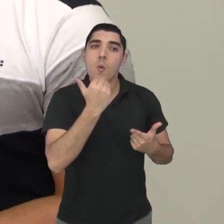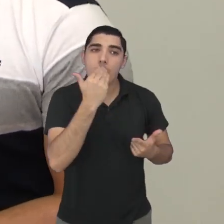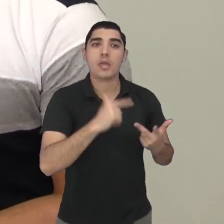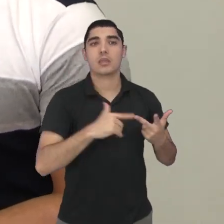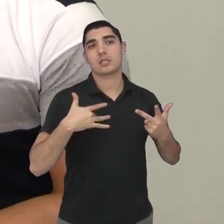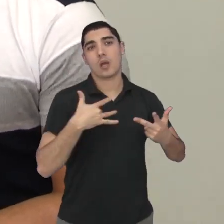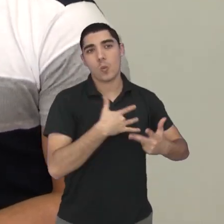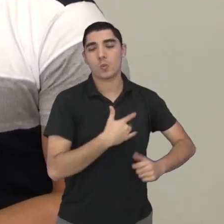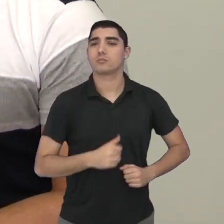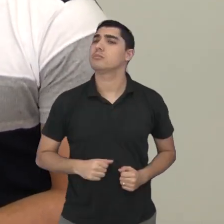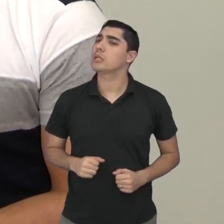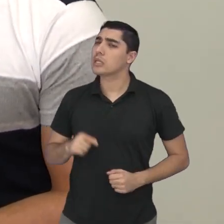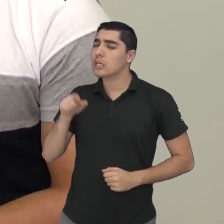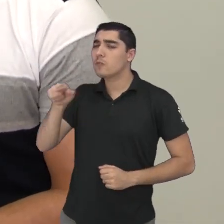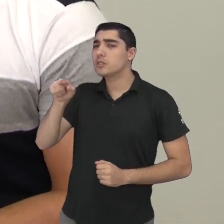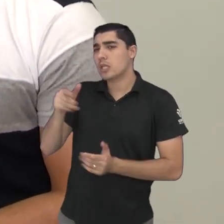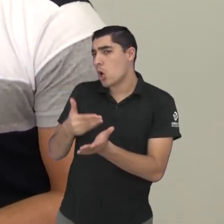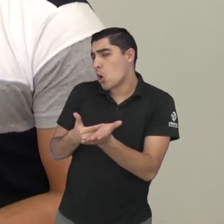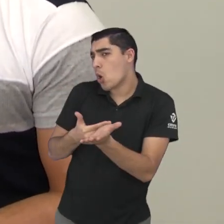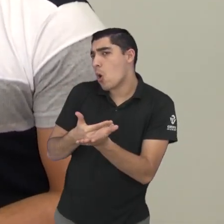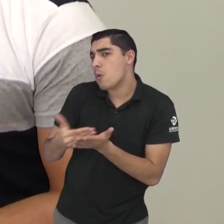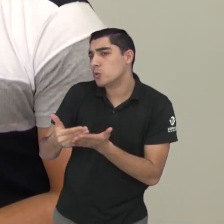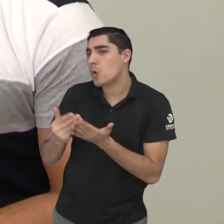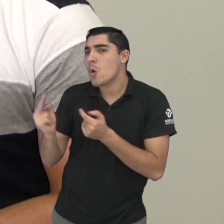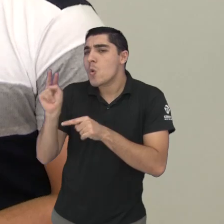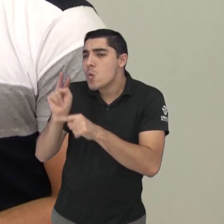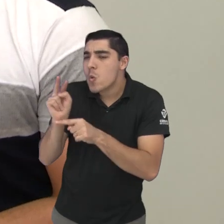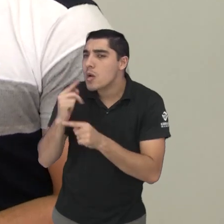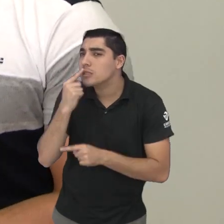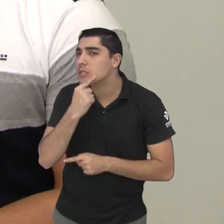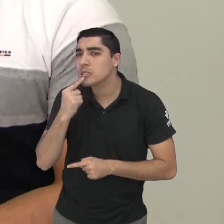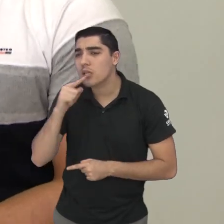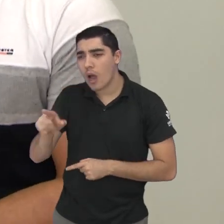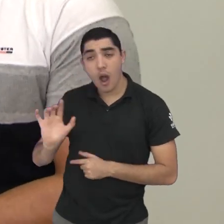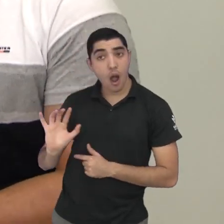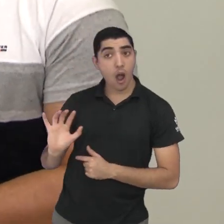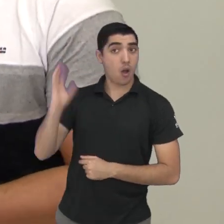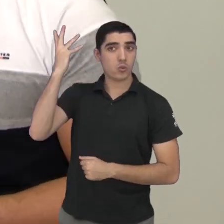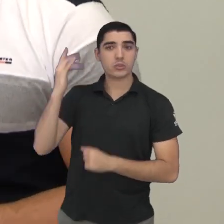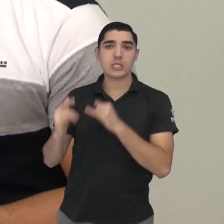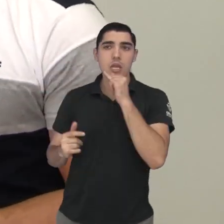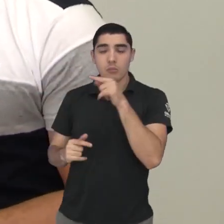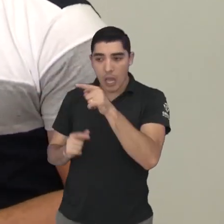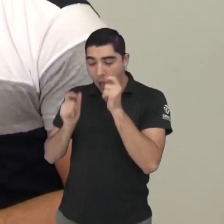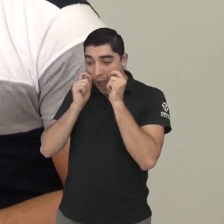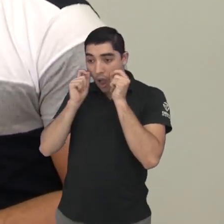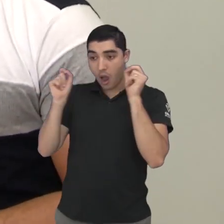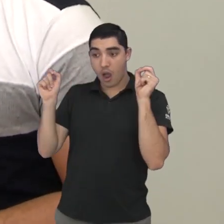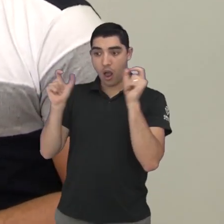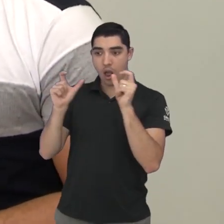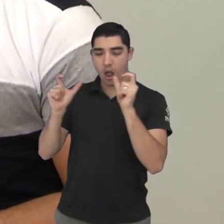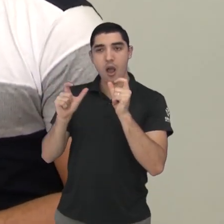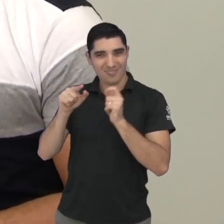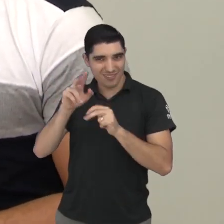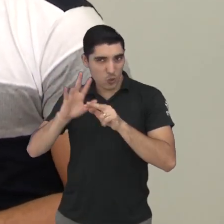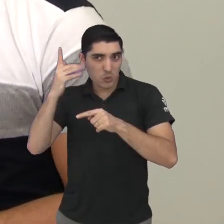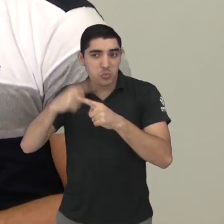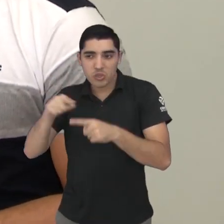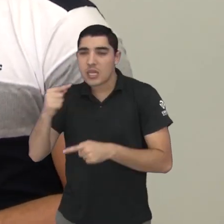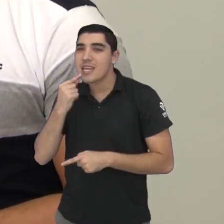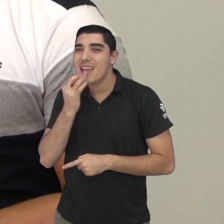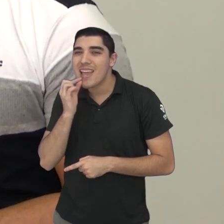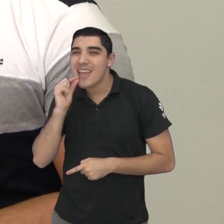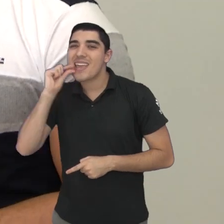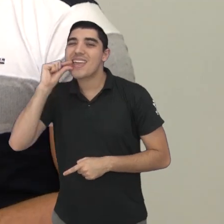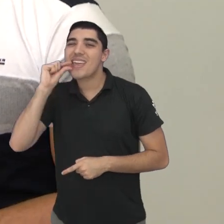na verdade, começou meio que por acaso, vamos dizer assim, quando ele era filhotinho, que foi uma luzinha de alerta que acendeu pra você em relação aos dentinhos de leite, não